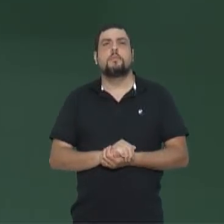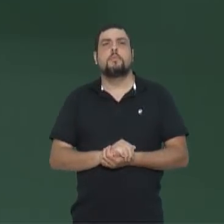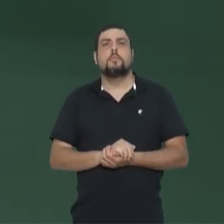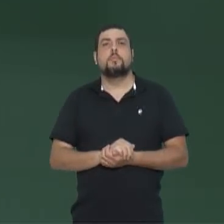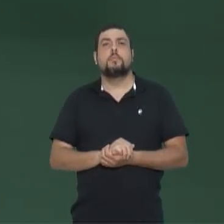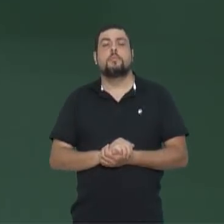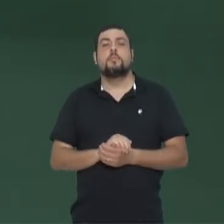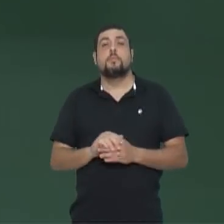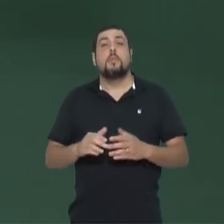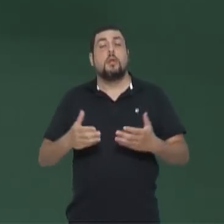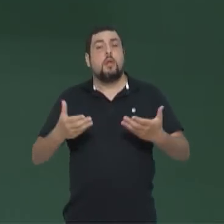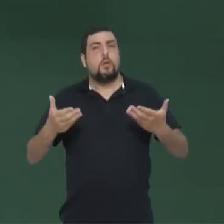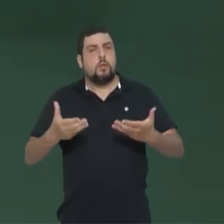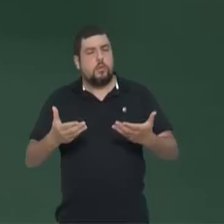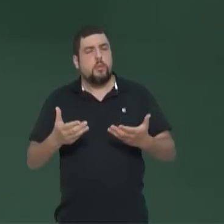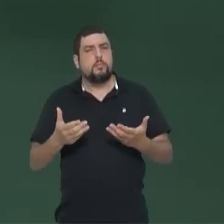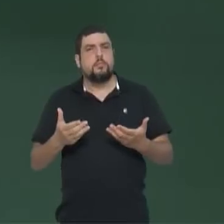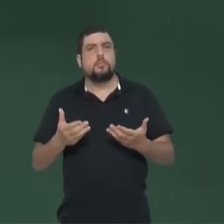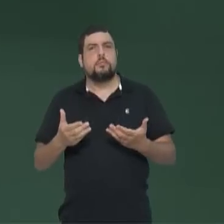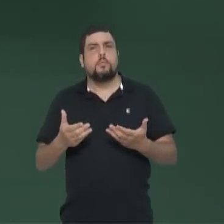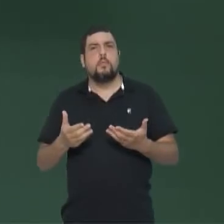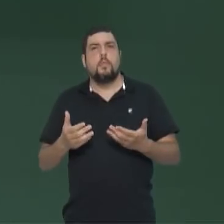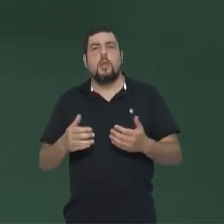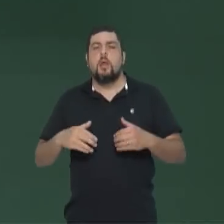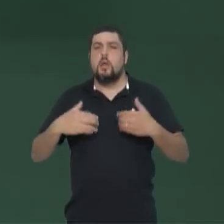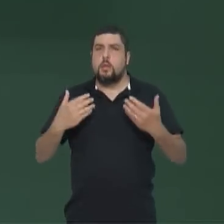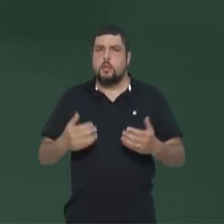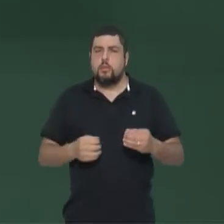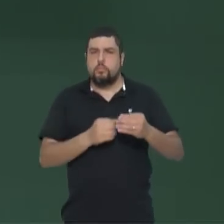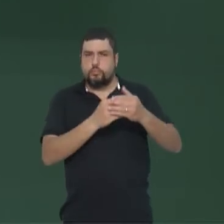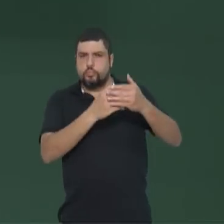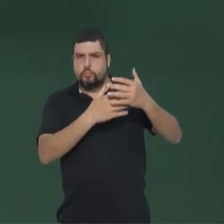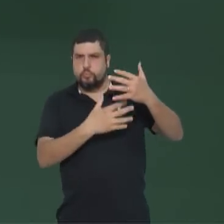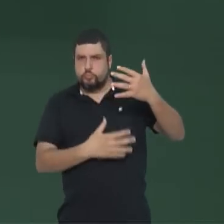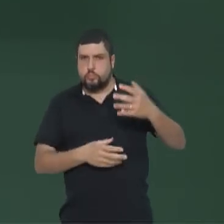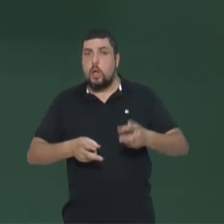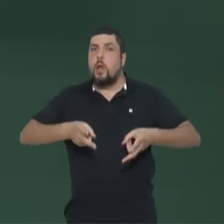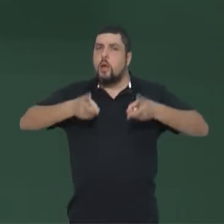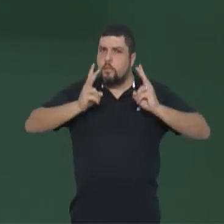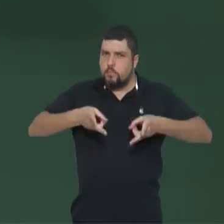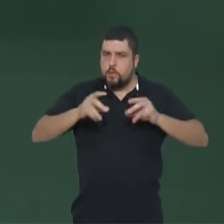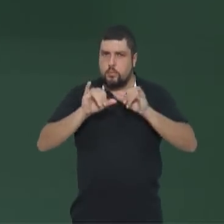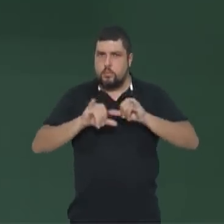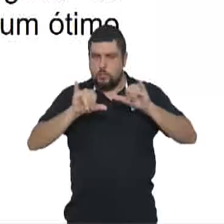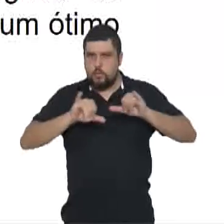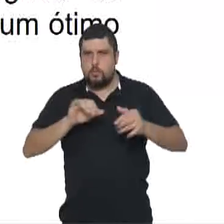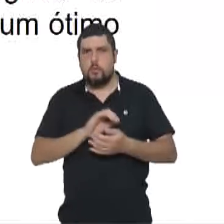Agora vamos lá. De acordo ainda com a mesma notícia,